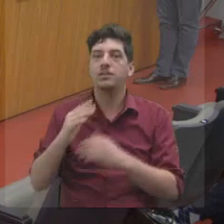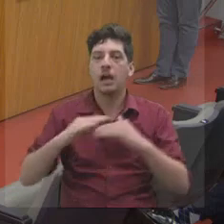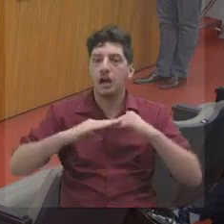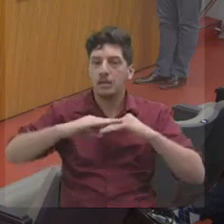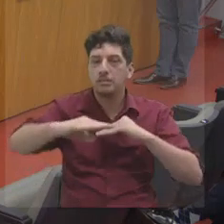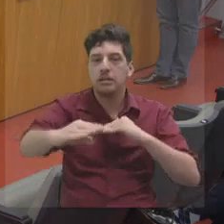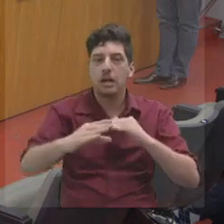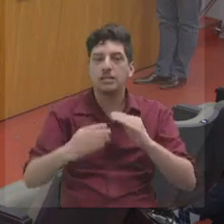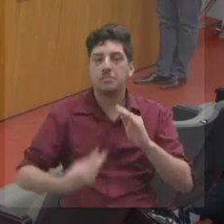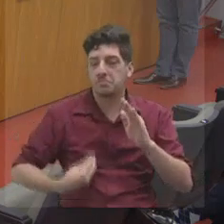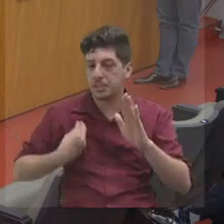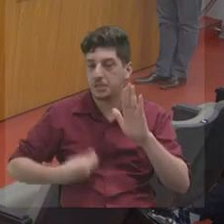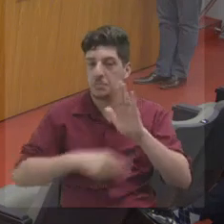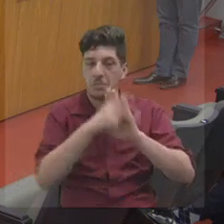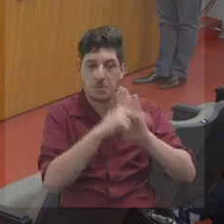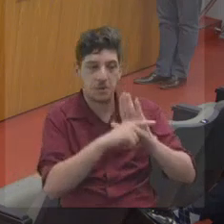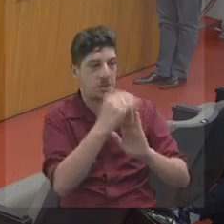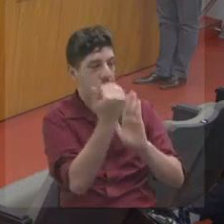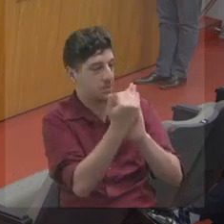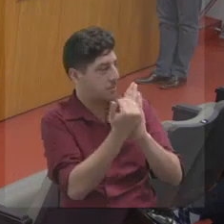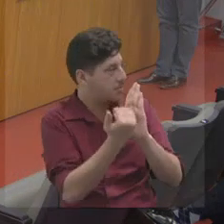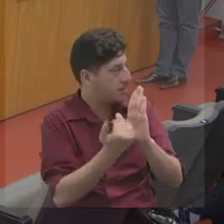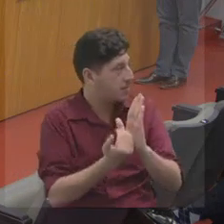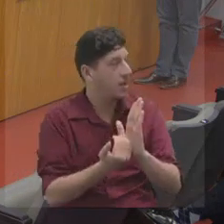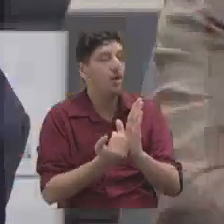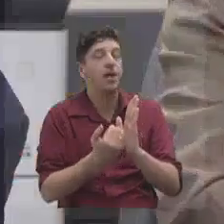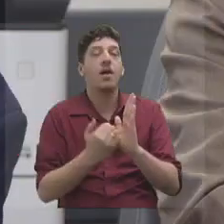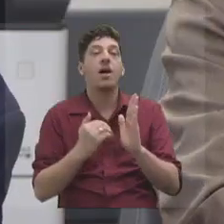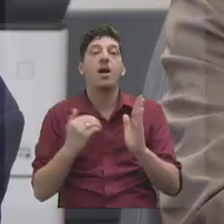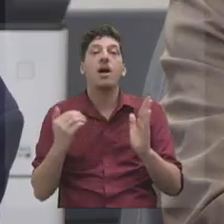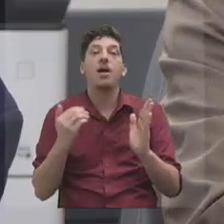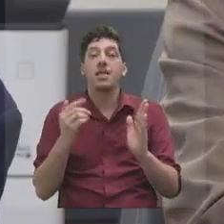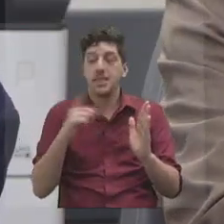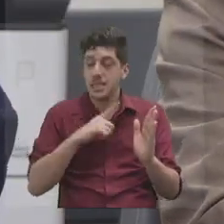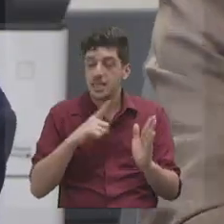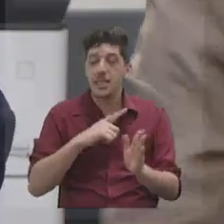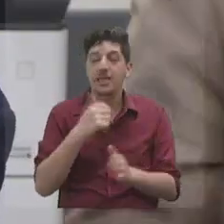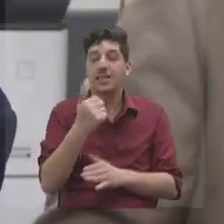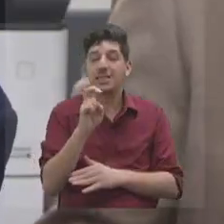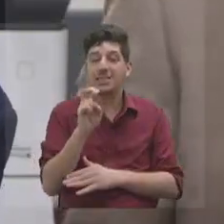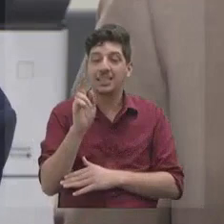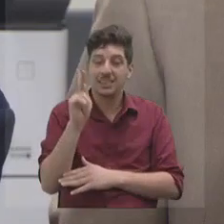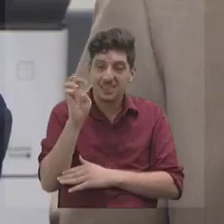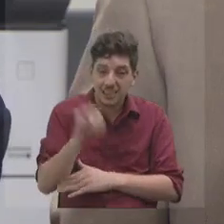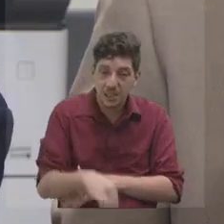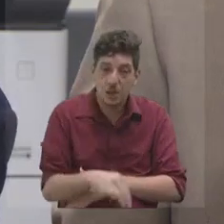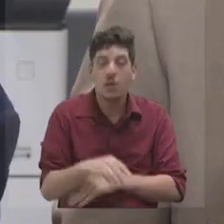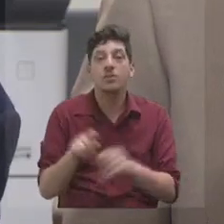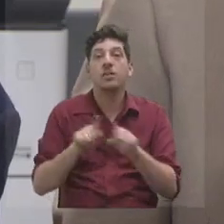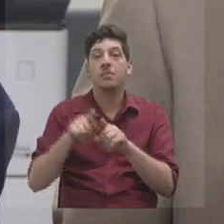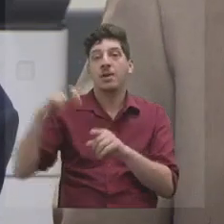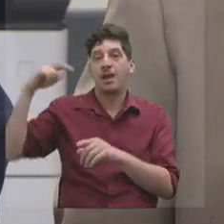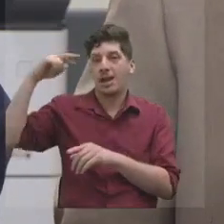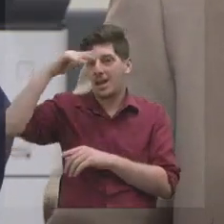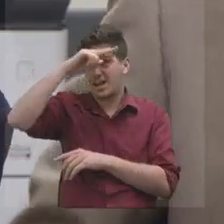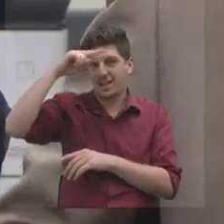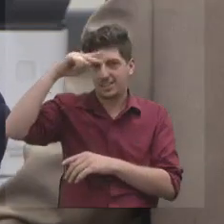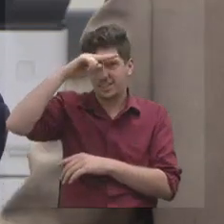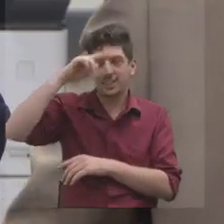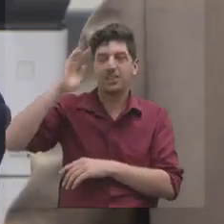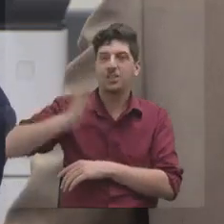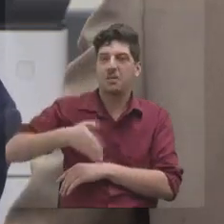de um projeto de um programa que ainda falta em torno de 15 km Anastasia fez em torno de